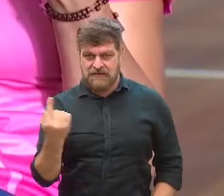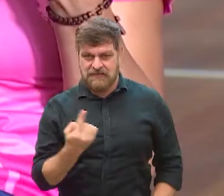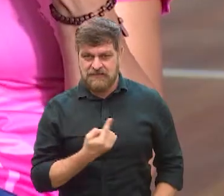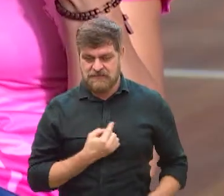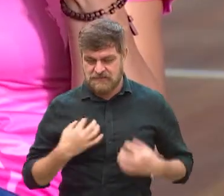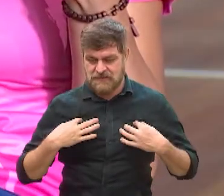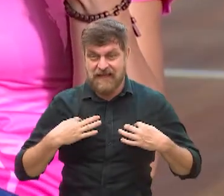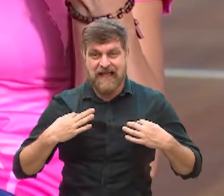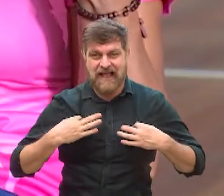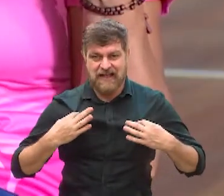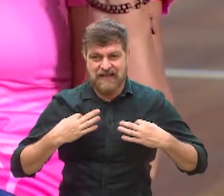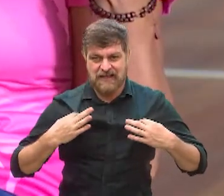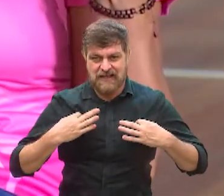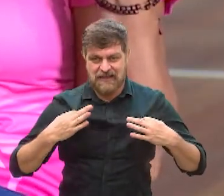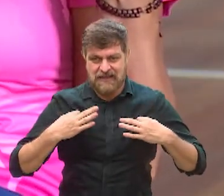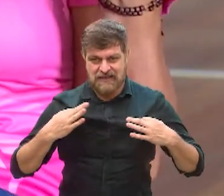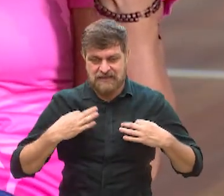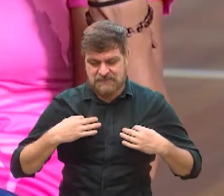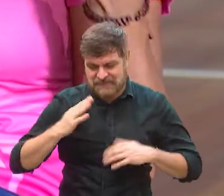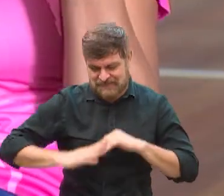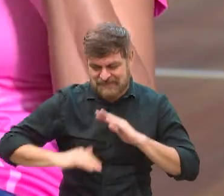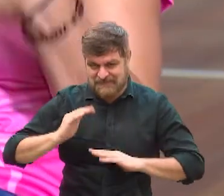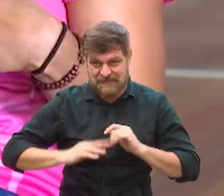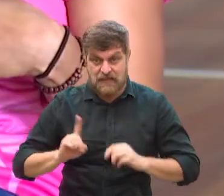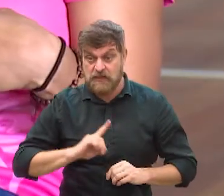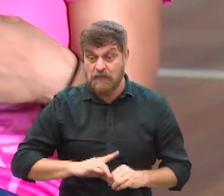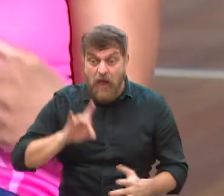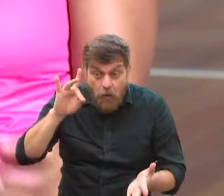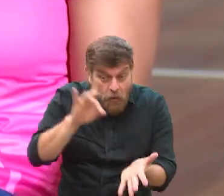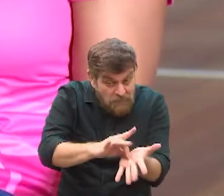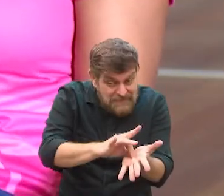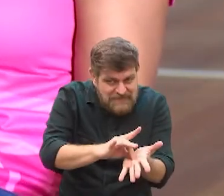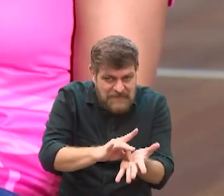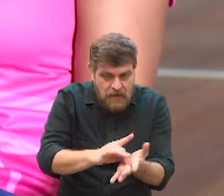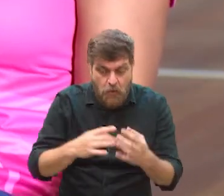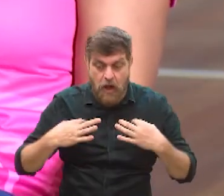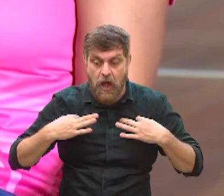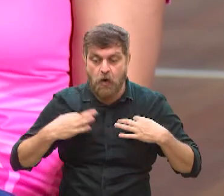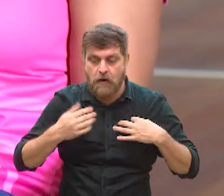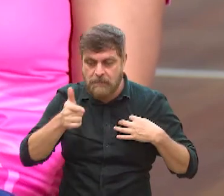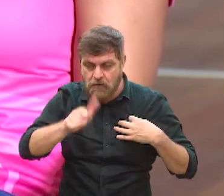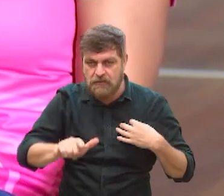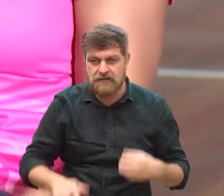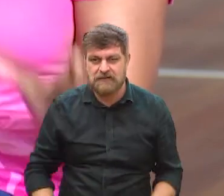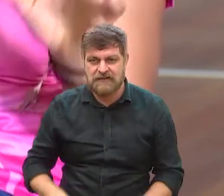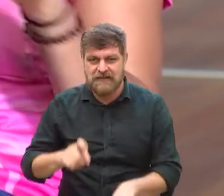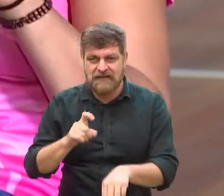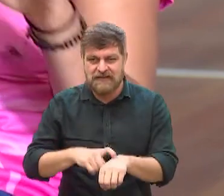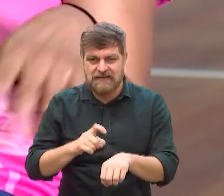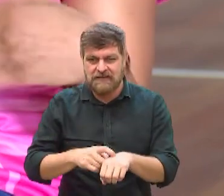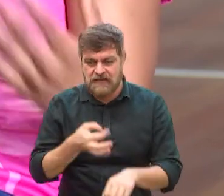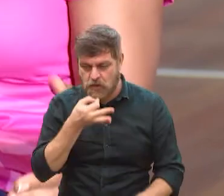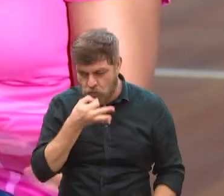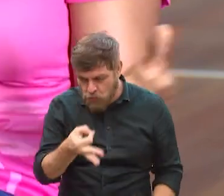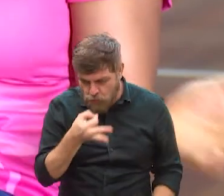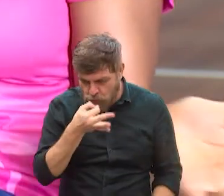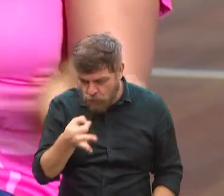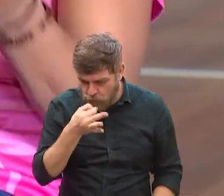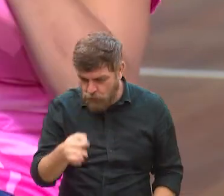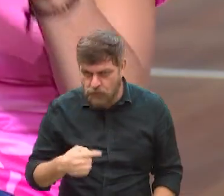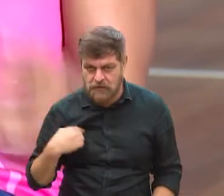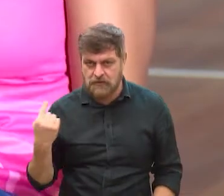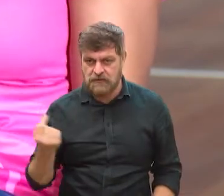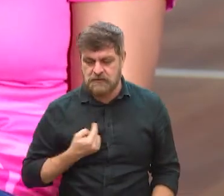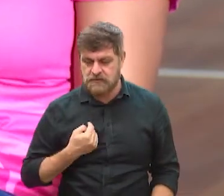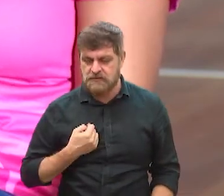com a camiseta de aquecimento do time, não é a camiseta de jogo. Tá. E aí, a hora que o árbitro dá o sinal para